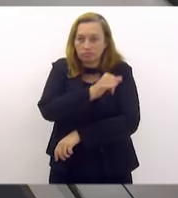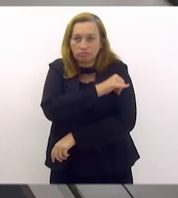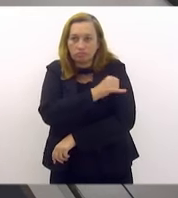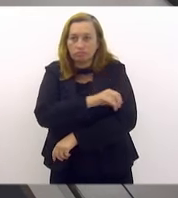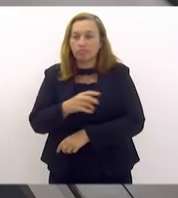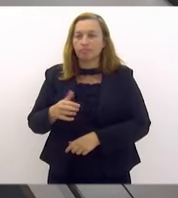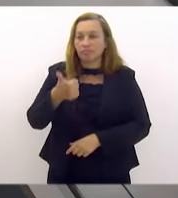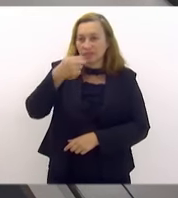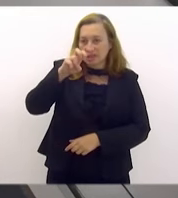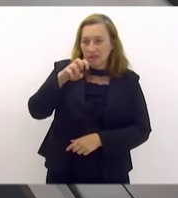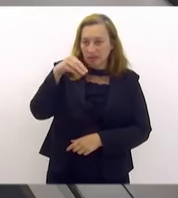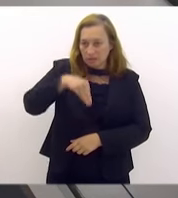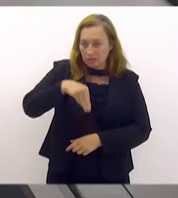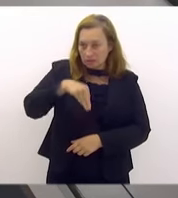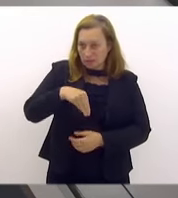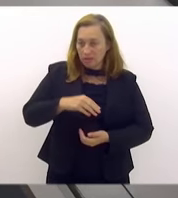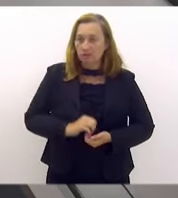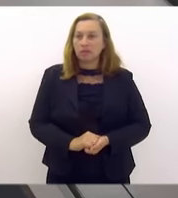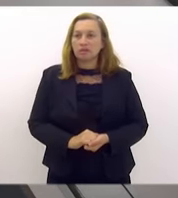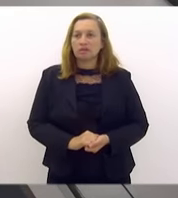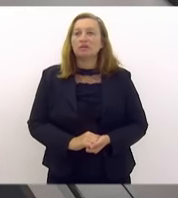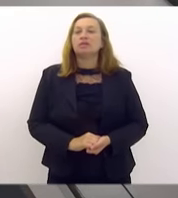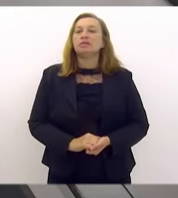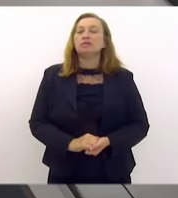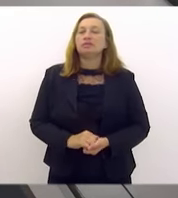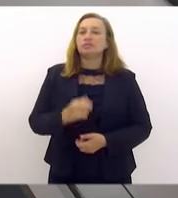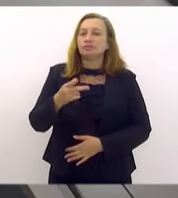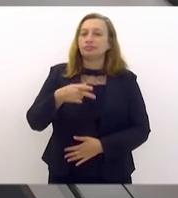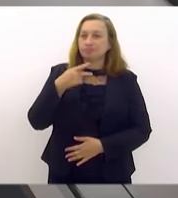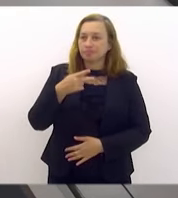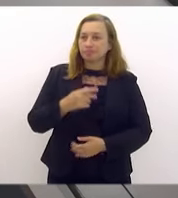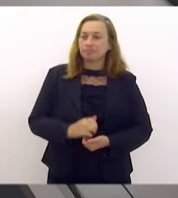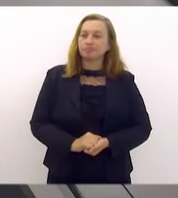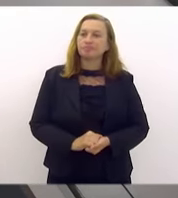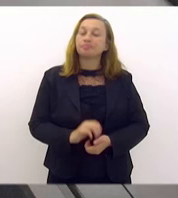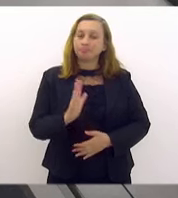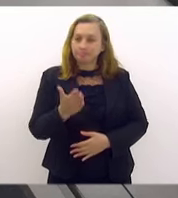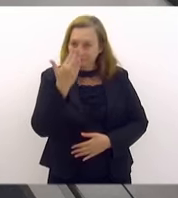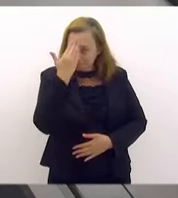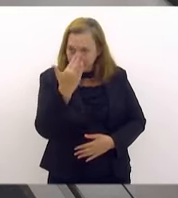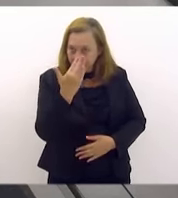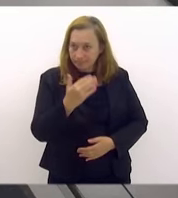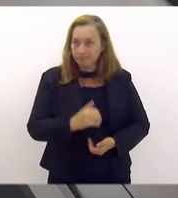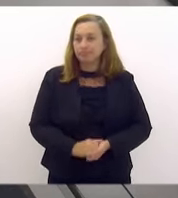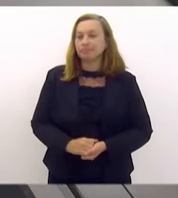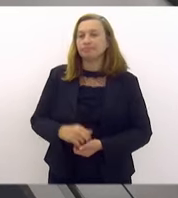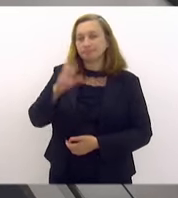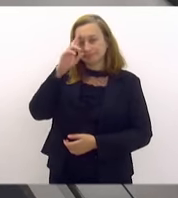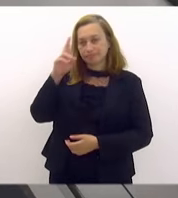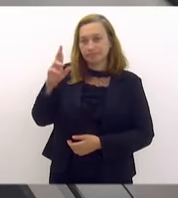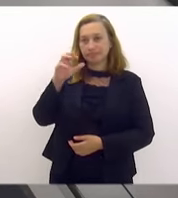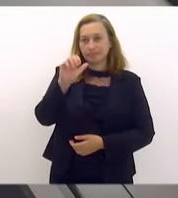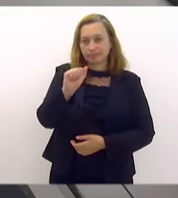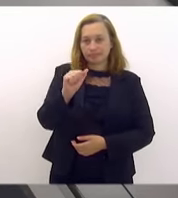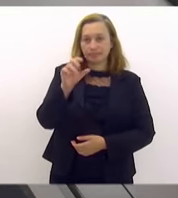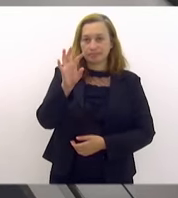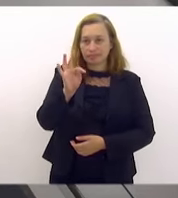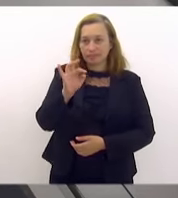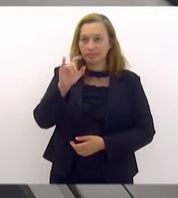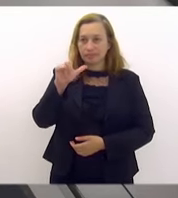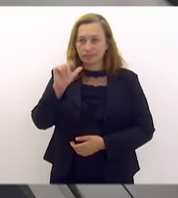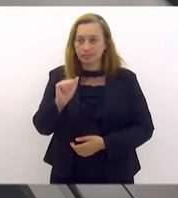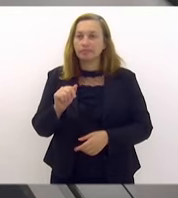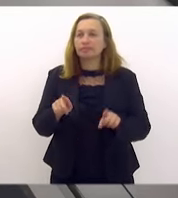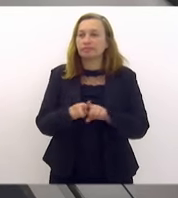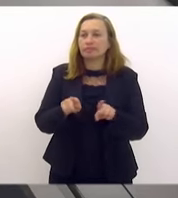tem que 15 minutos para fazer as suas considerações já agradecer de antemão ao Senor áa pela e